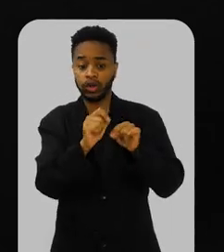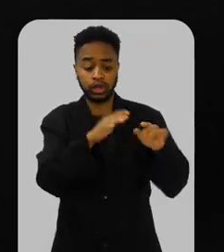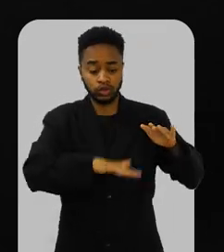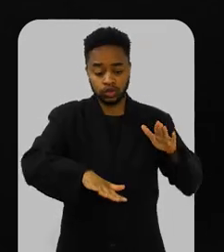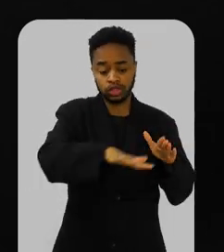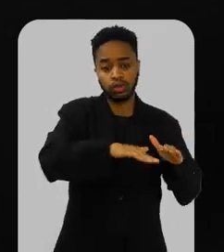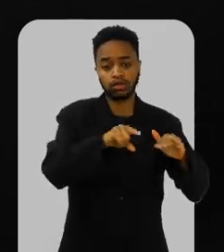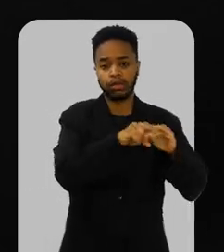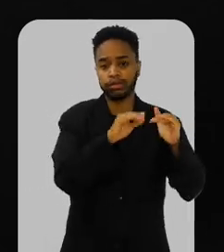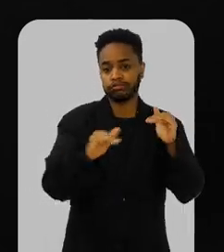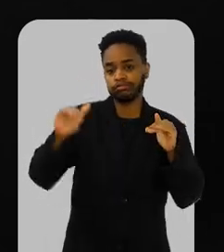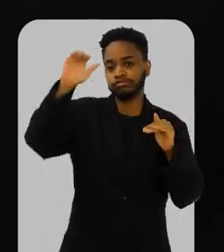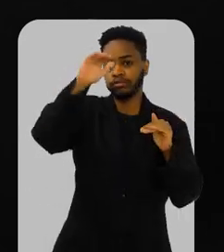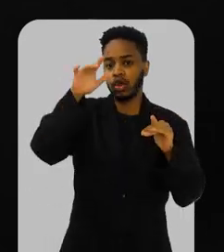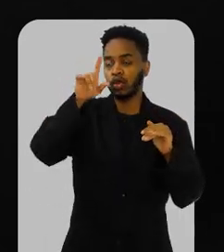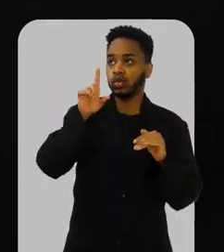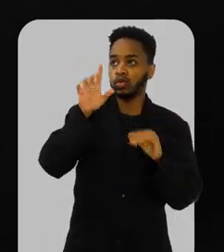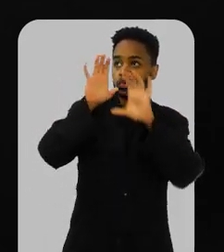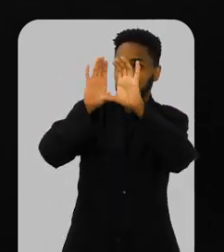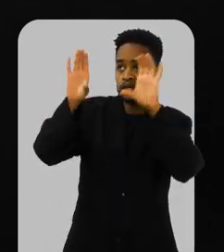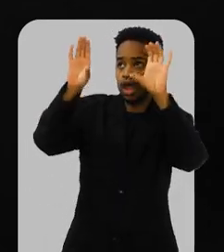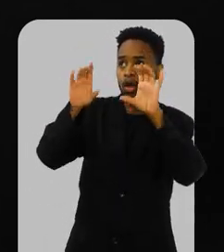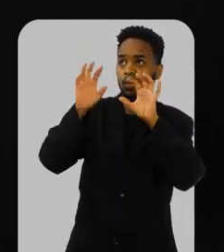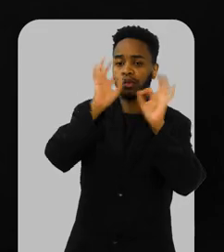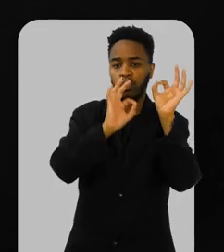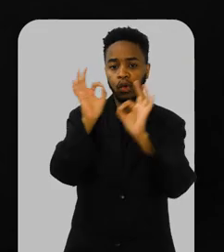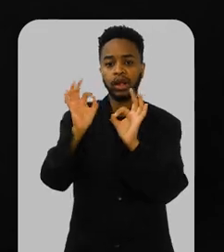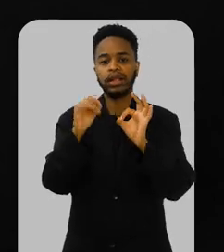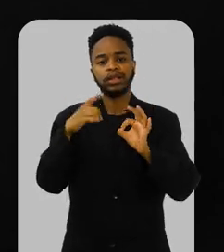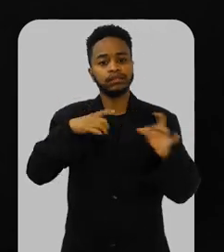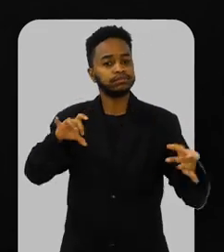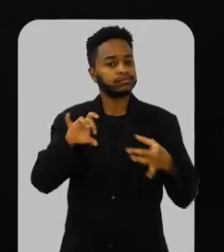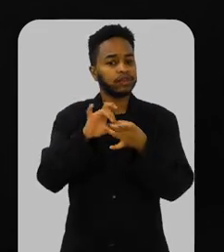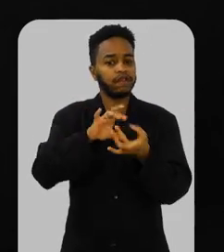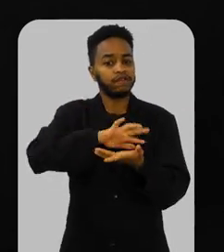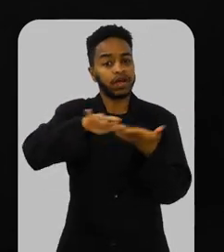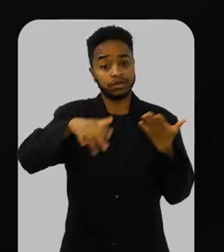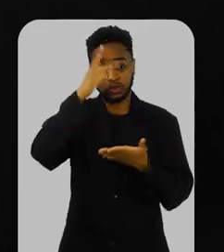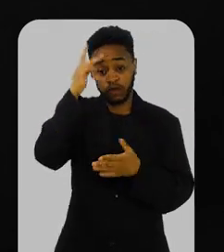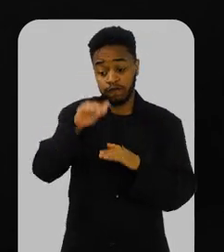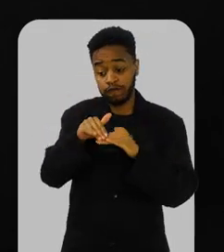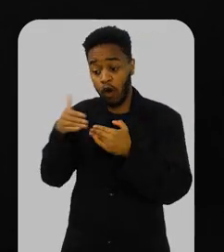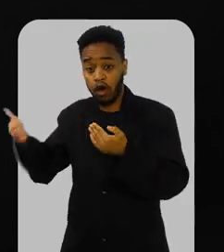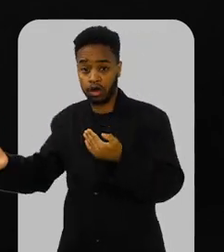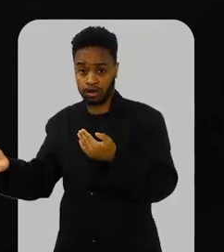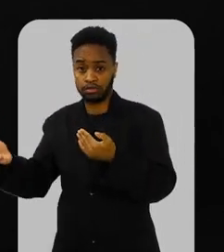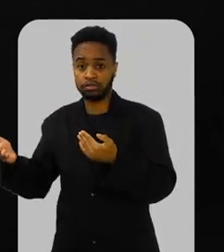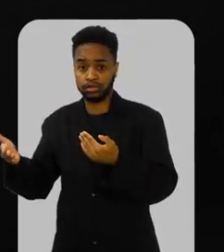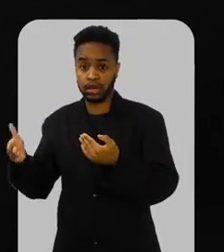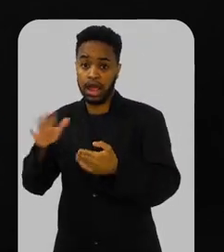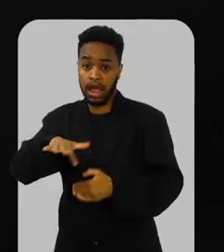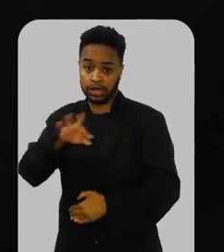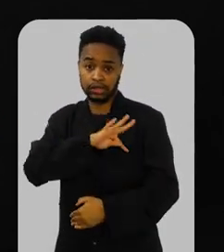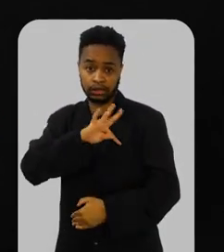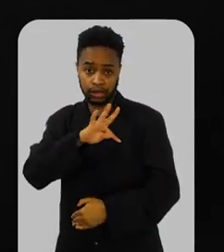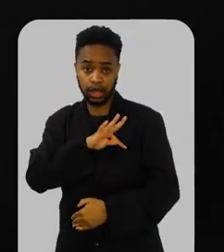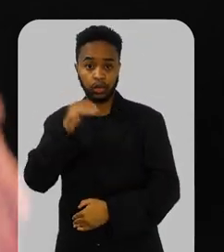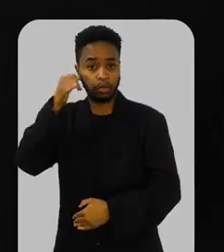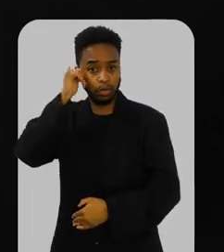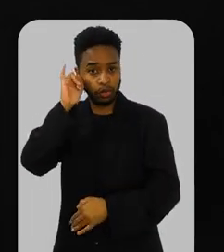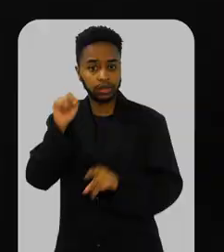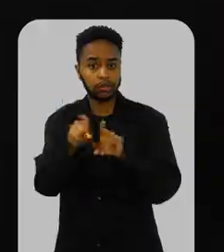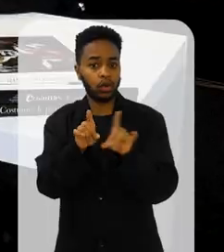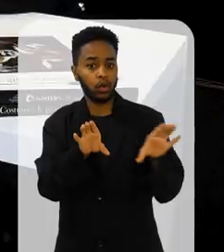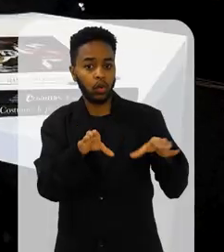está no espaço também, é você entender que tudo aquilo é gerenciado por um monte de pessoas que fica lá fora, tanto da técnica do boi quanto